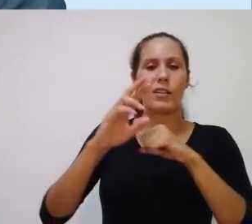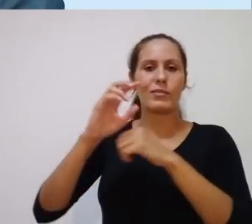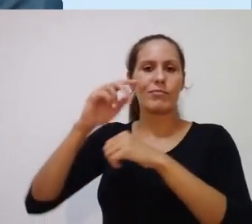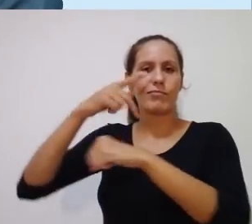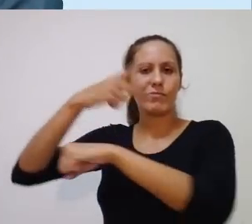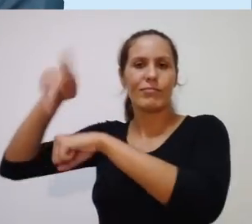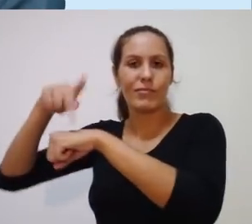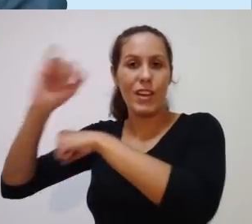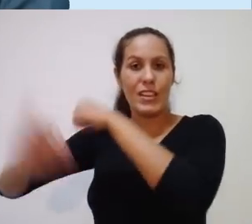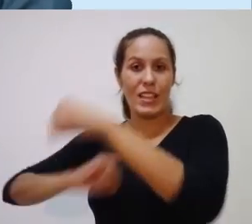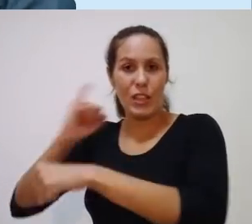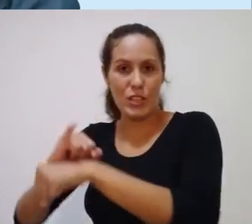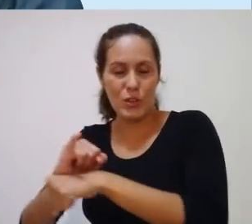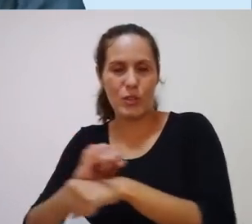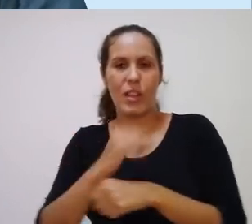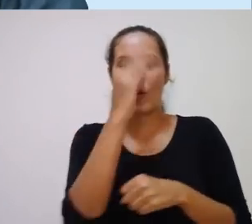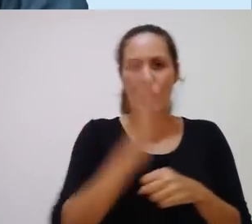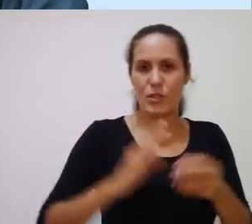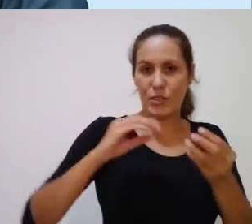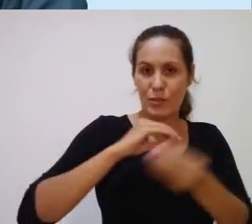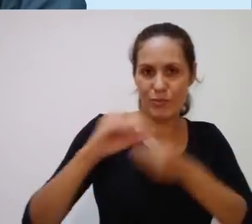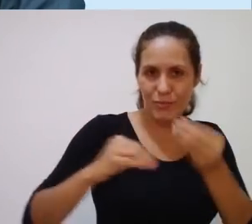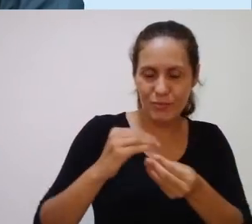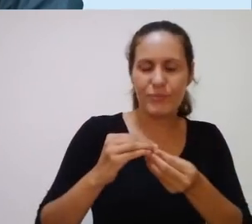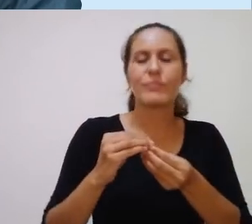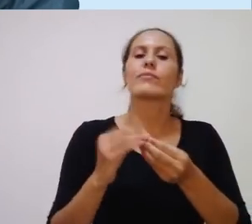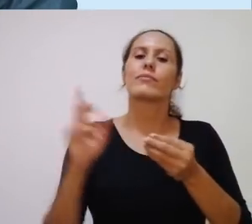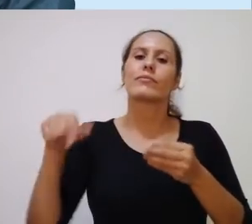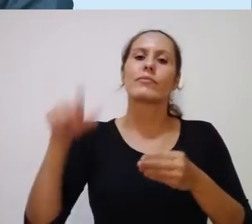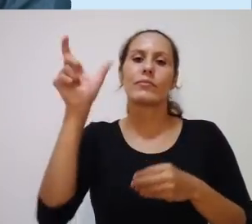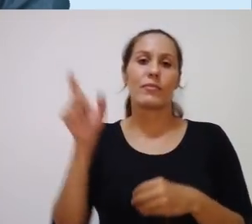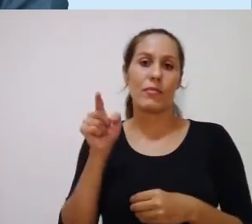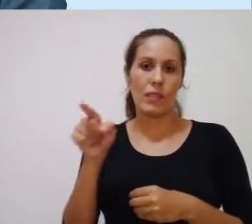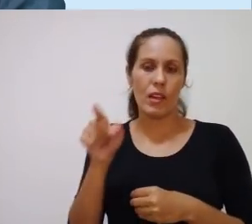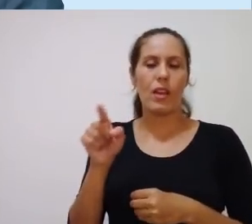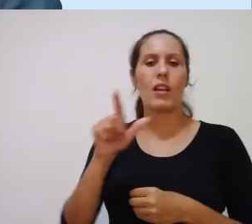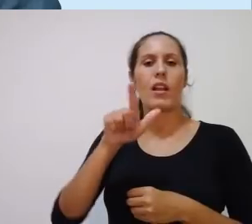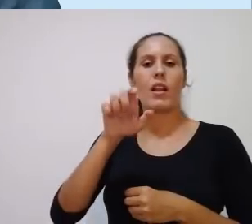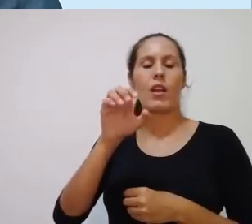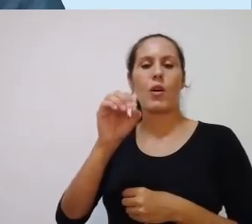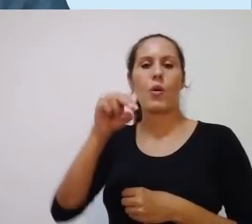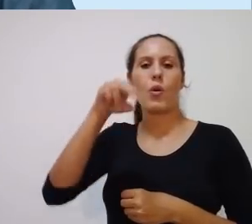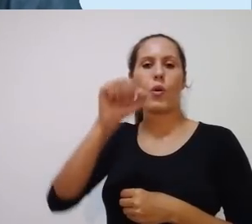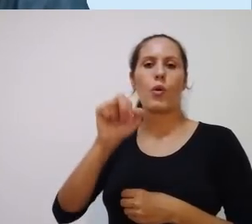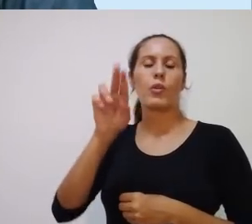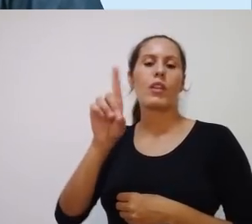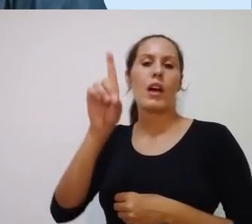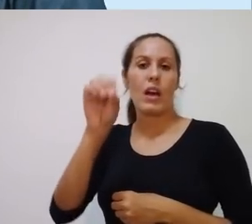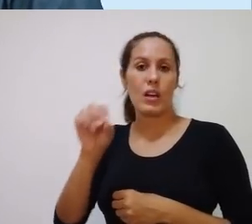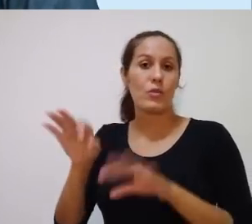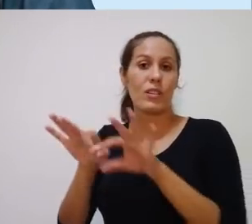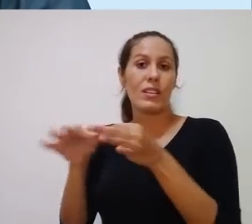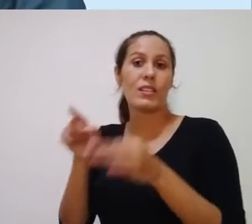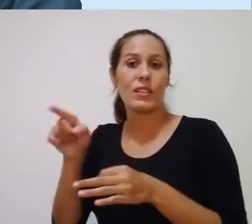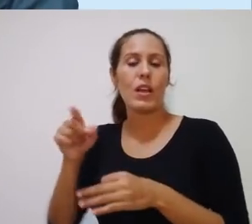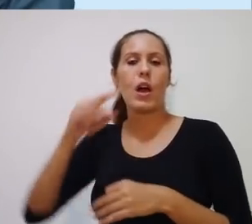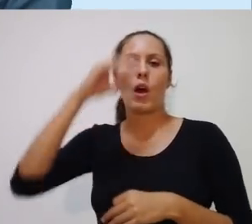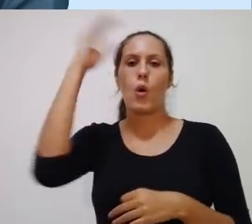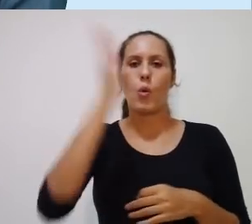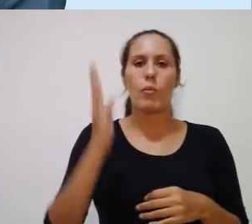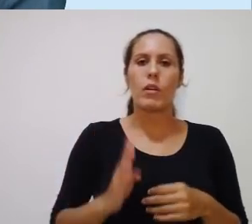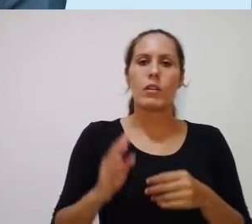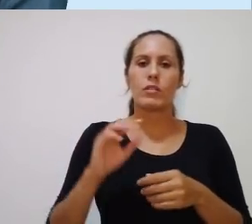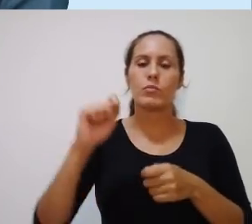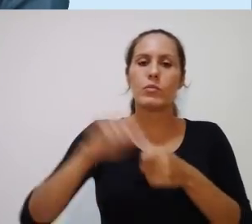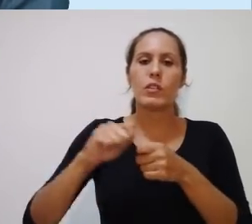Espacial Europeia. Leonardo, ele é simplesmente Leonardo Barbosa, vê esse nome. É simplesmente o brasileiro que fez até